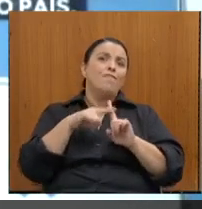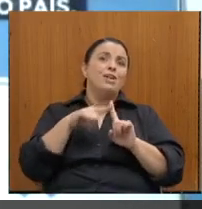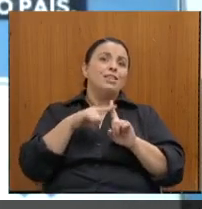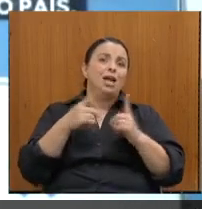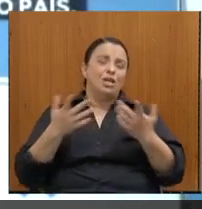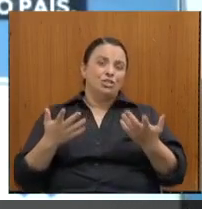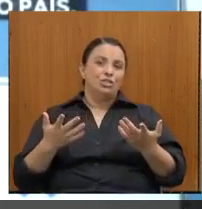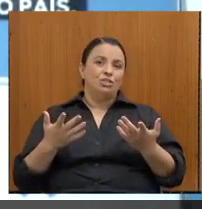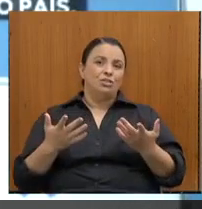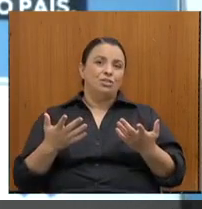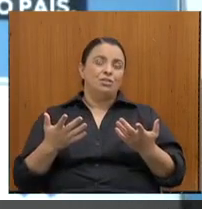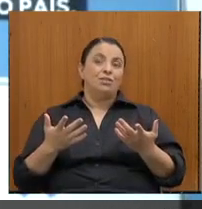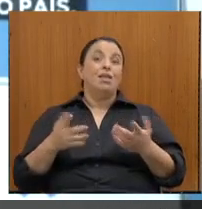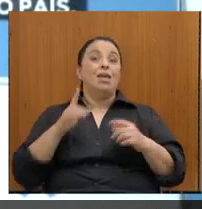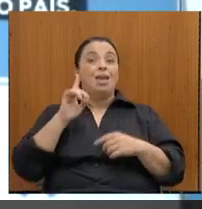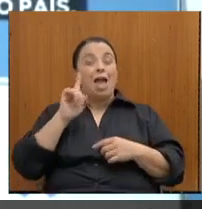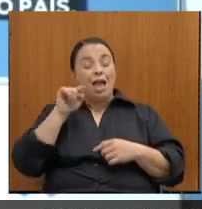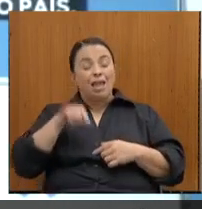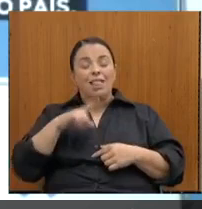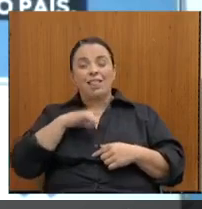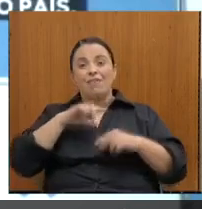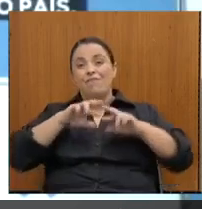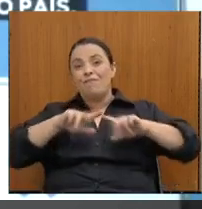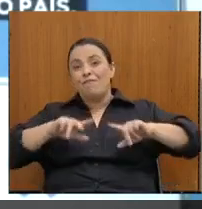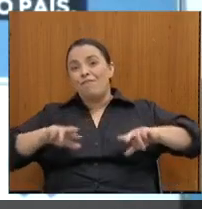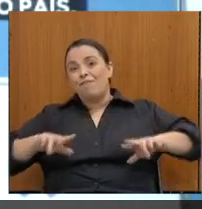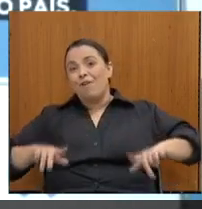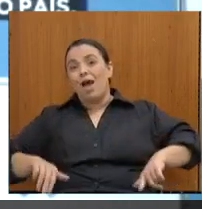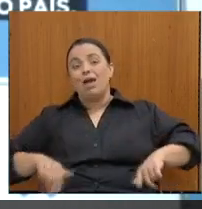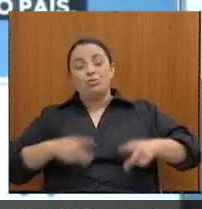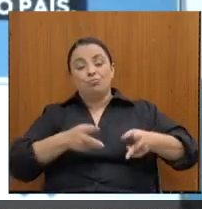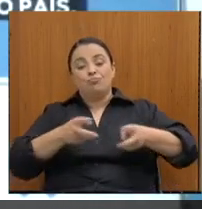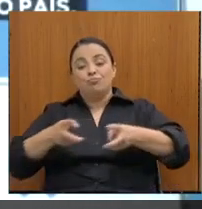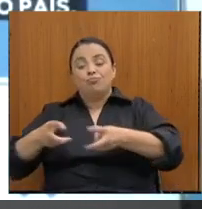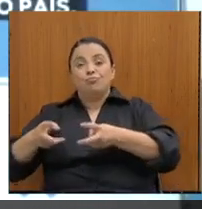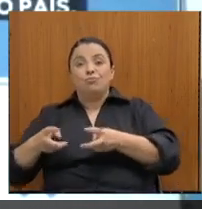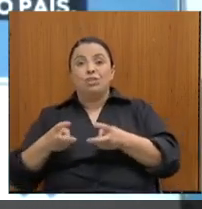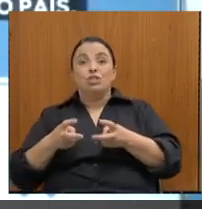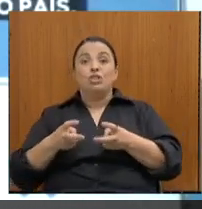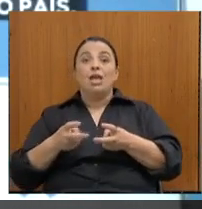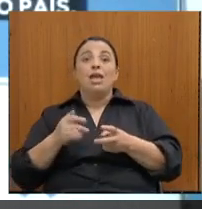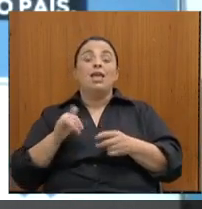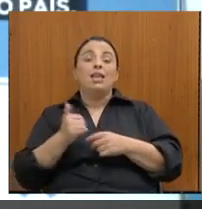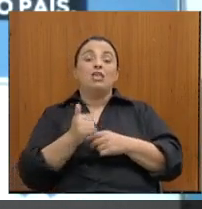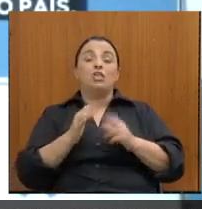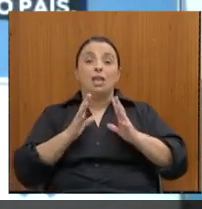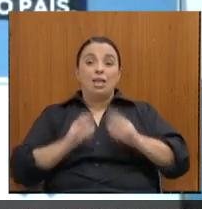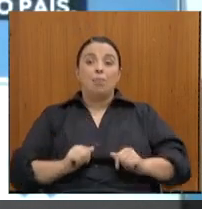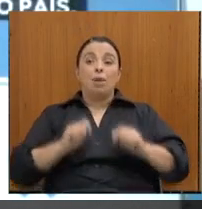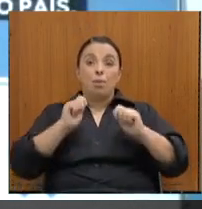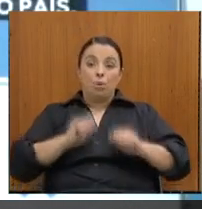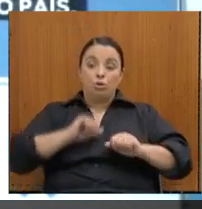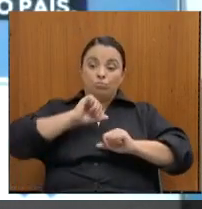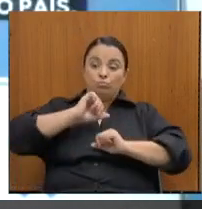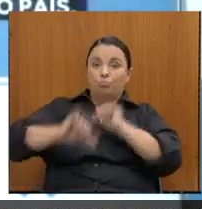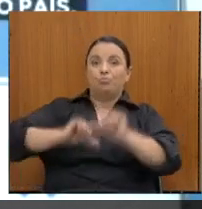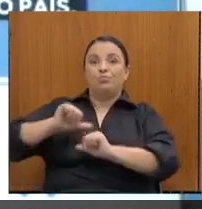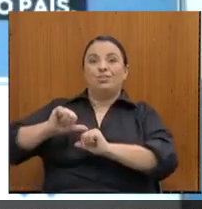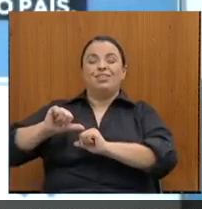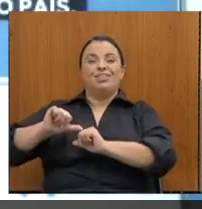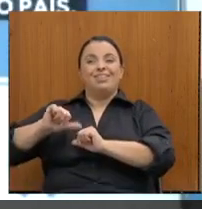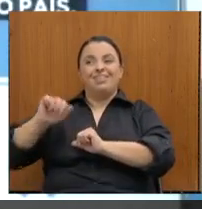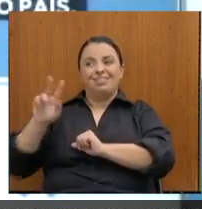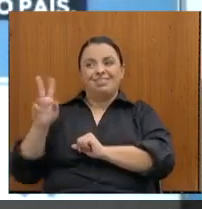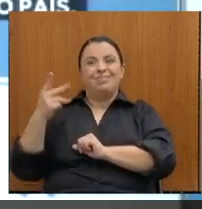Fontes que podem ser transformadas em hidrogênio eu conheço eu acredito que a medida que a